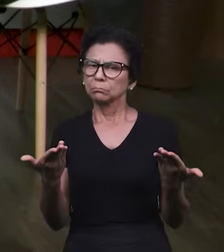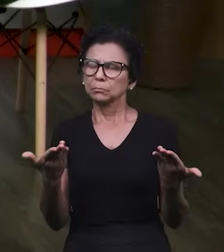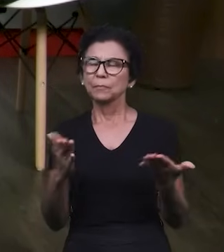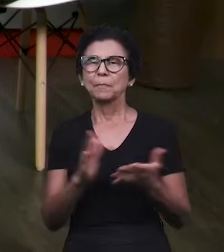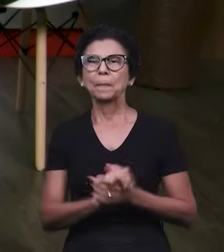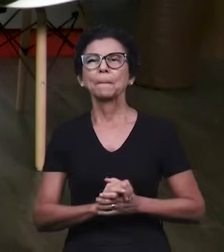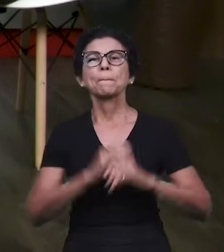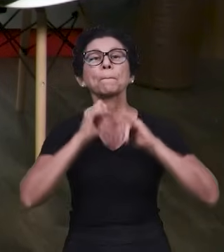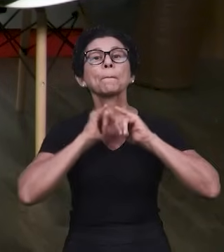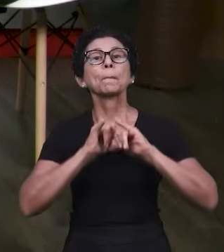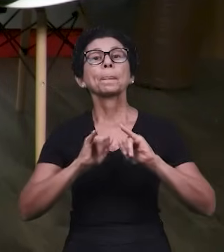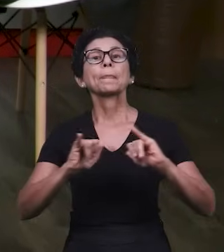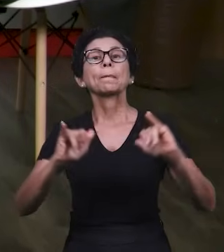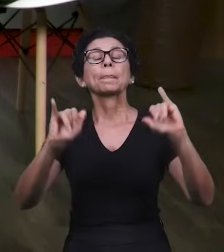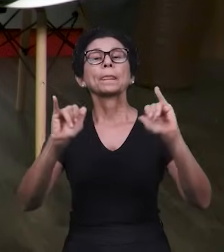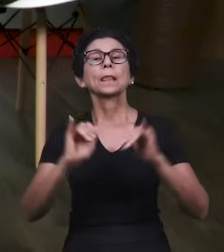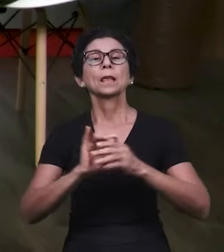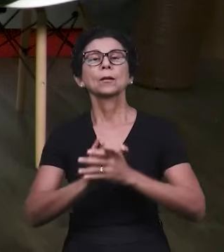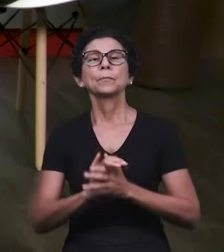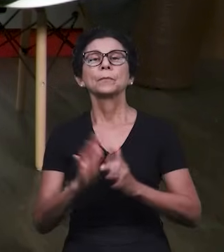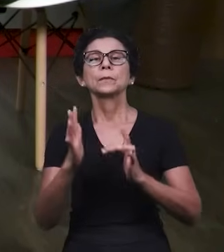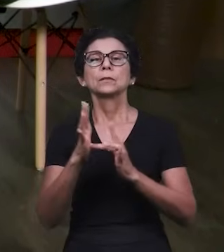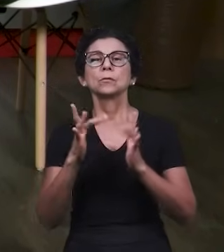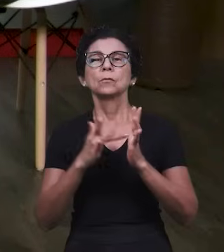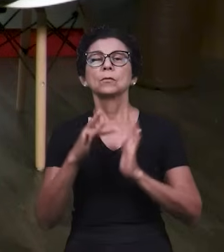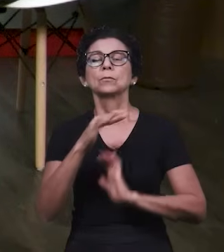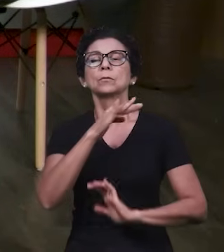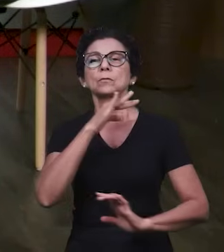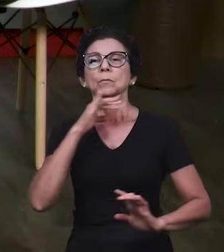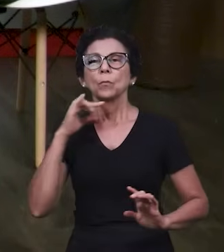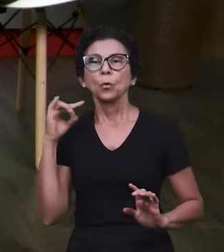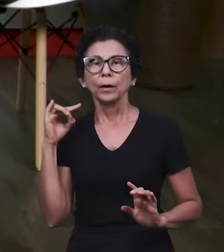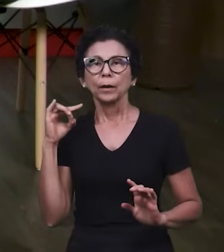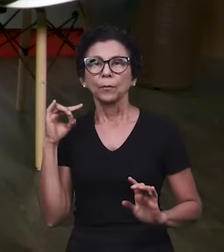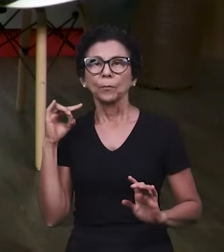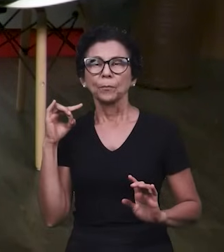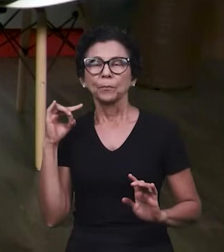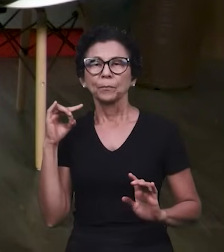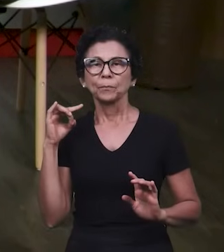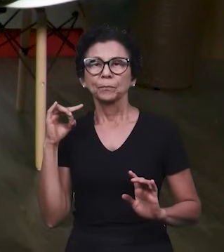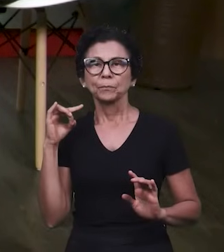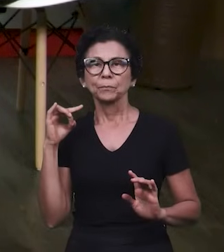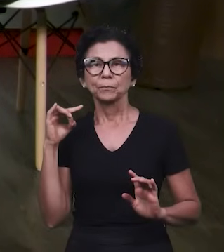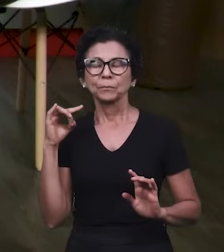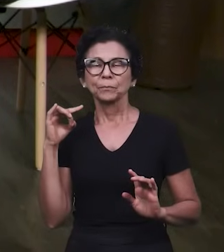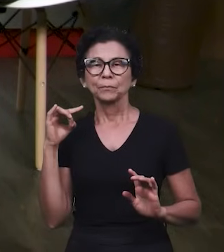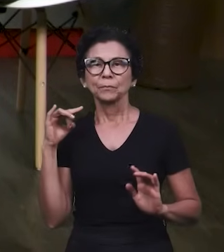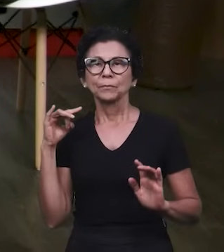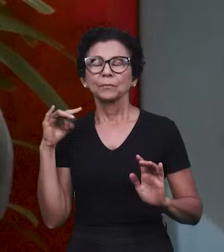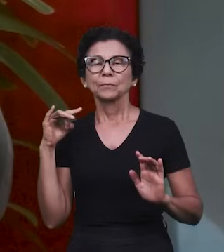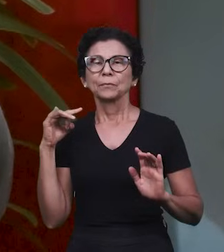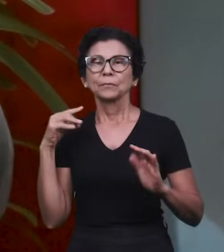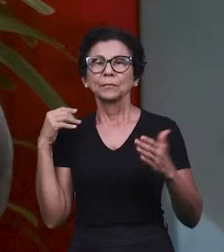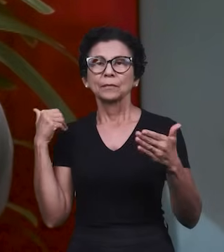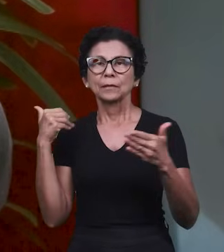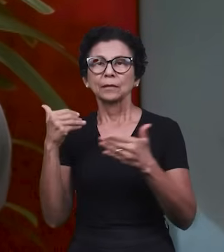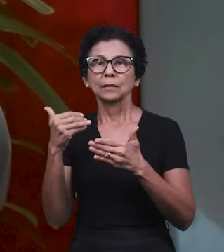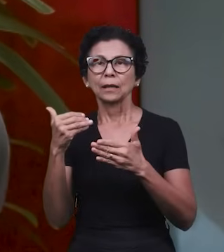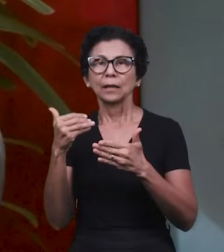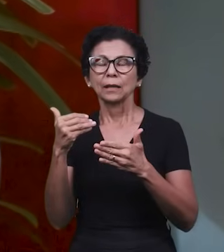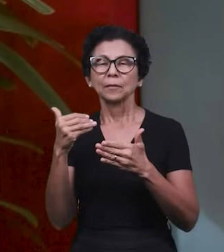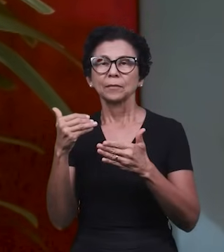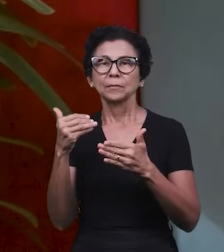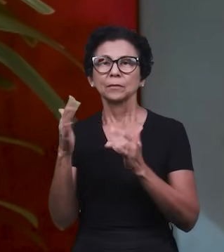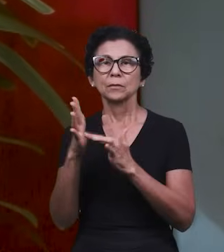seguinte: anunciais a morte do Senhor até que venha. Então, ele coloca o evangelho,